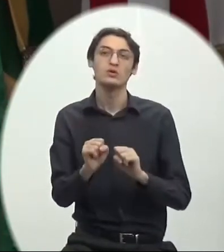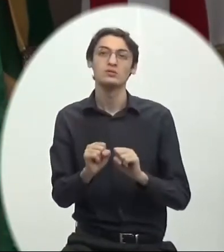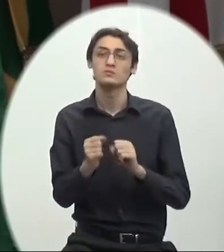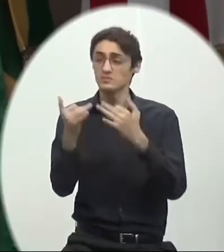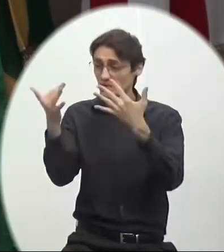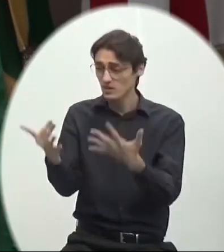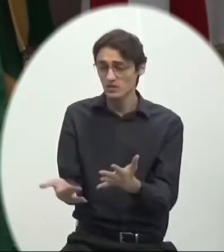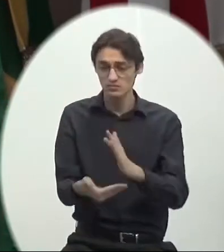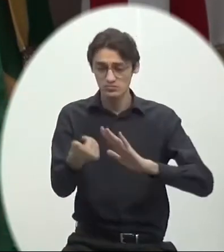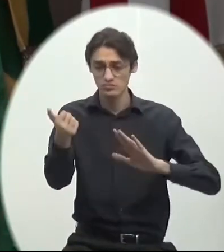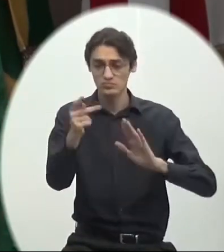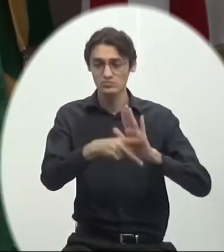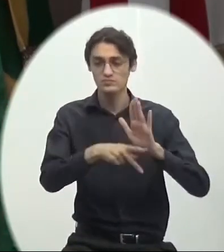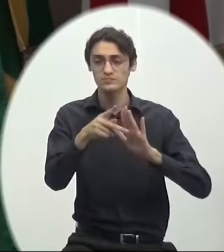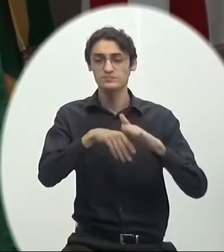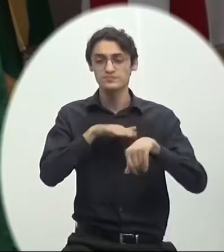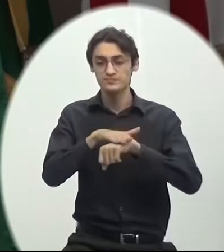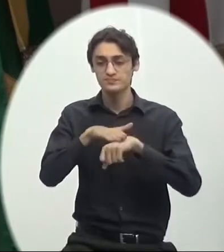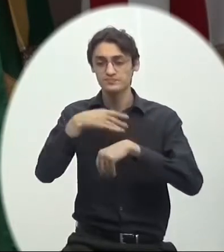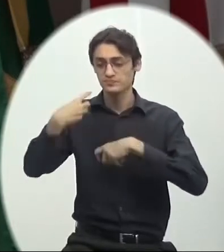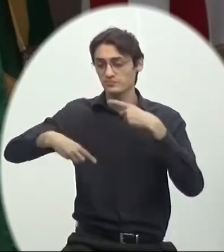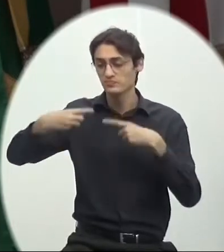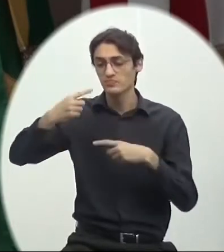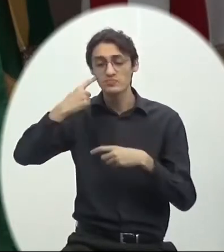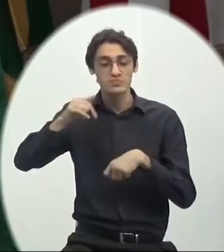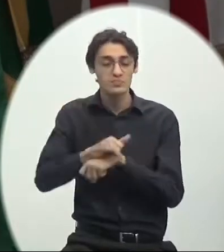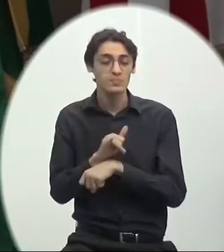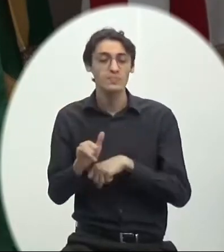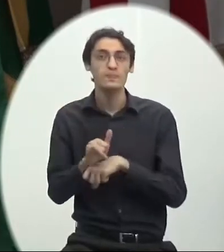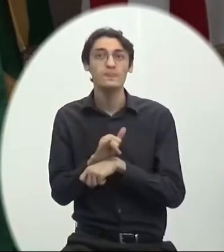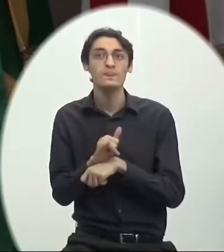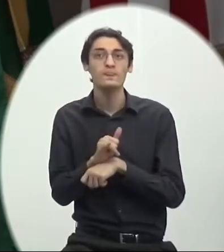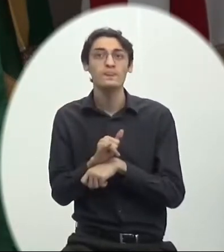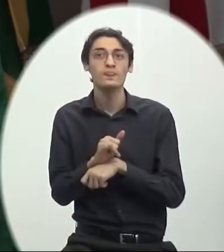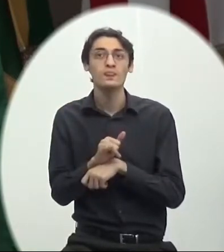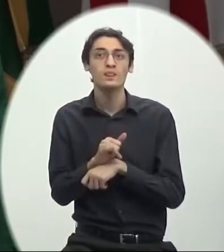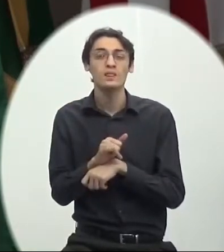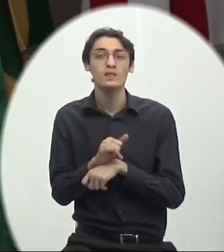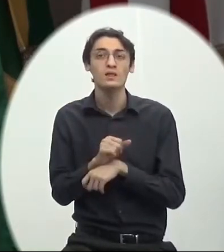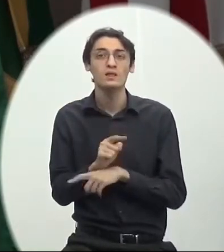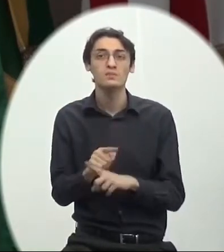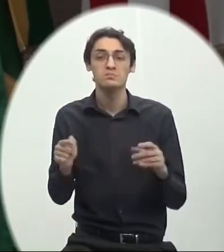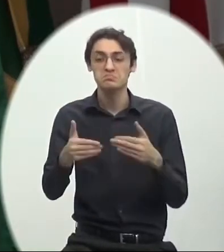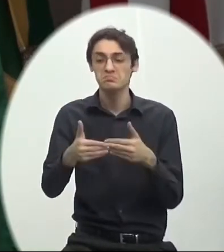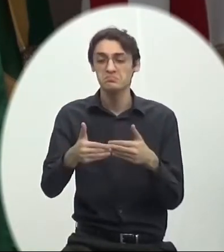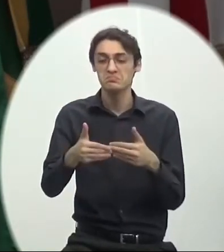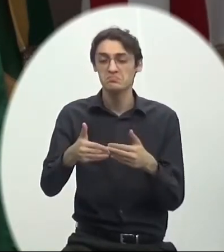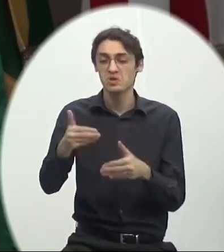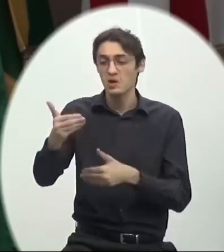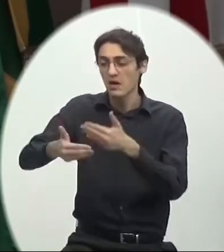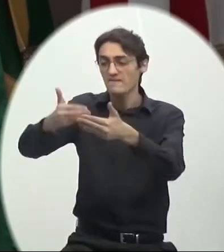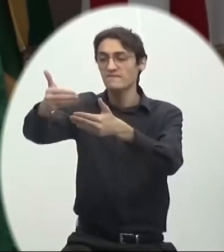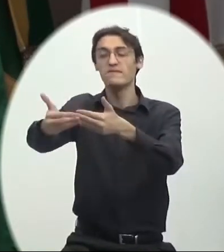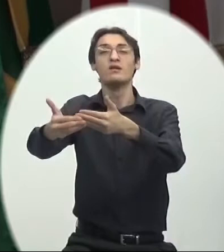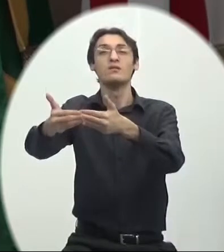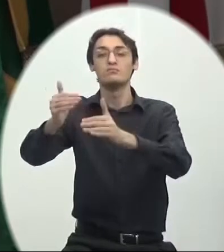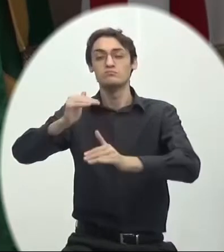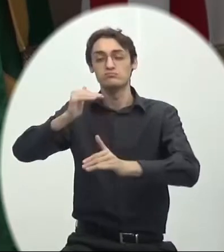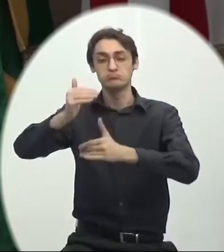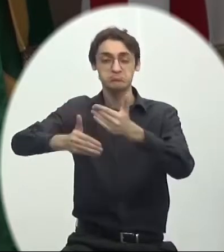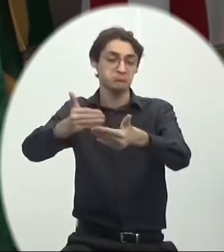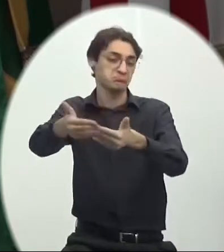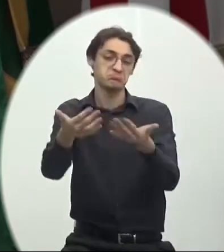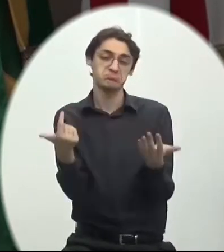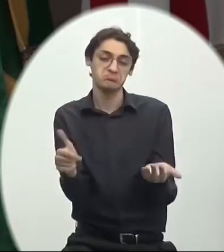para eles, vamos retirar o projeto, vamos discutir isso, vamos achar uma alternativa. Então, e não houve avanço. Não houve avanço.